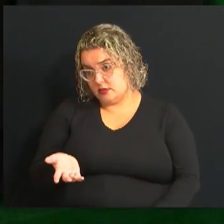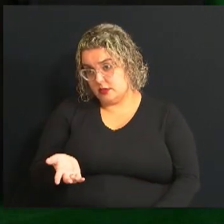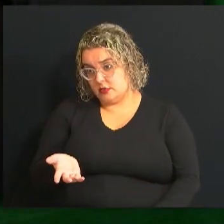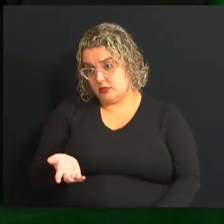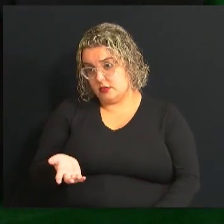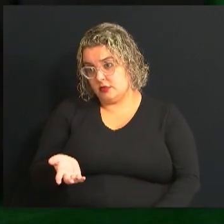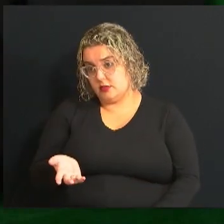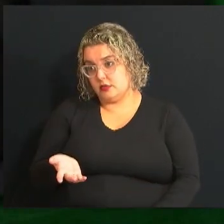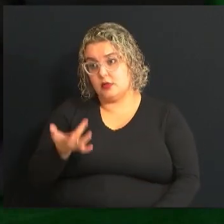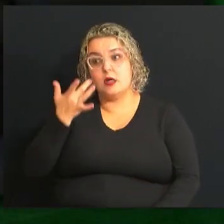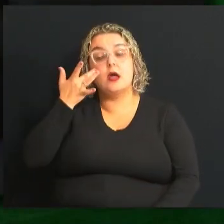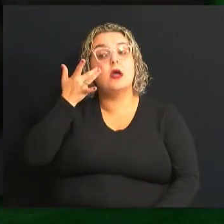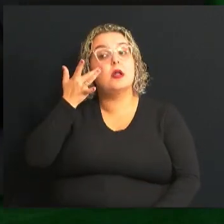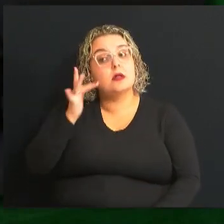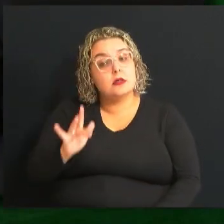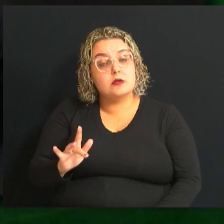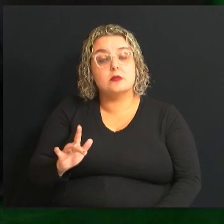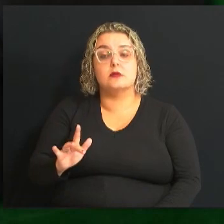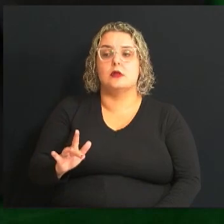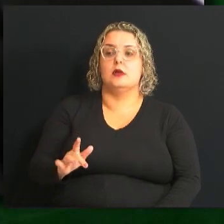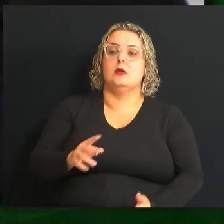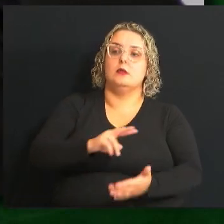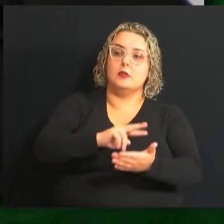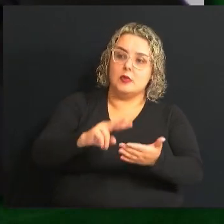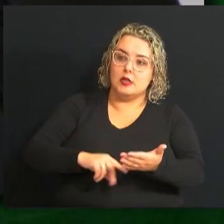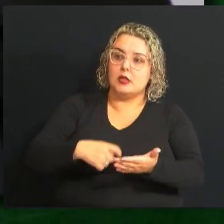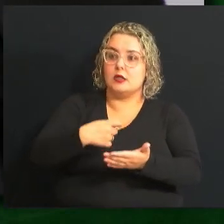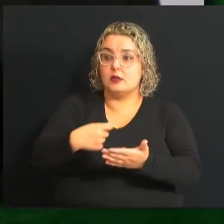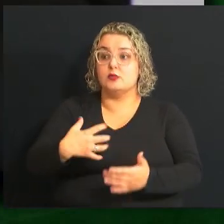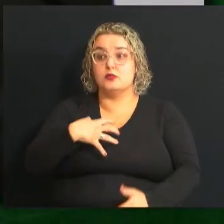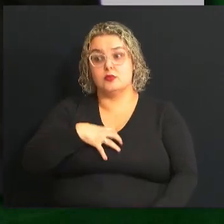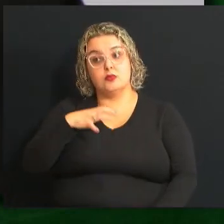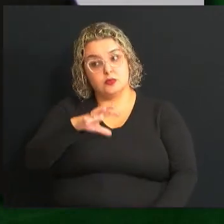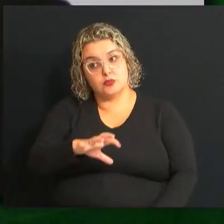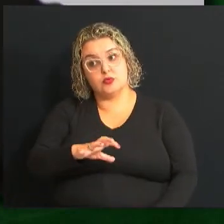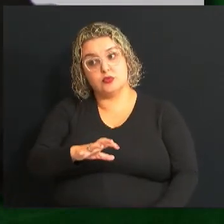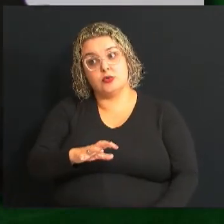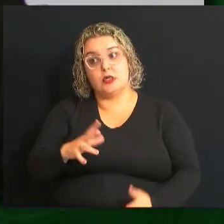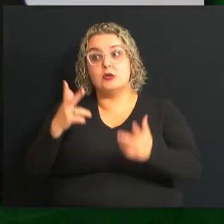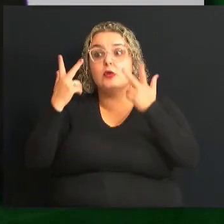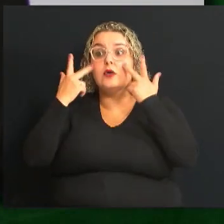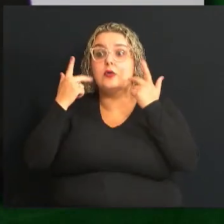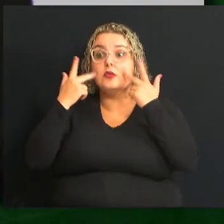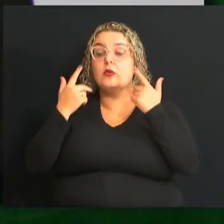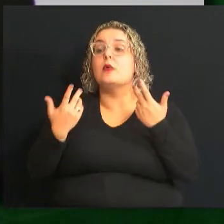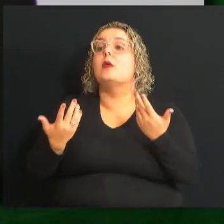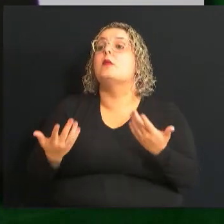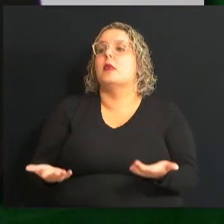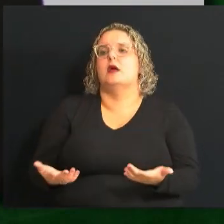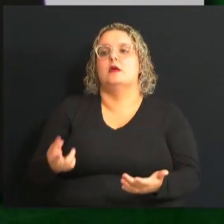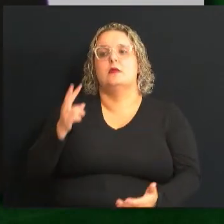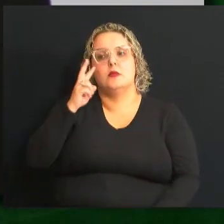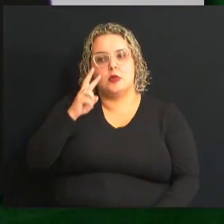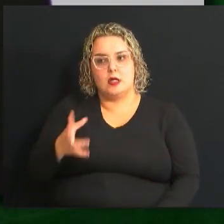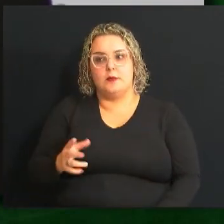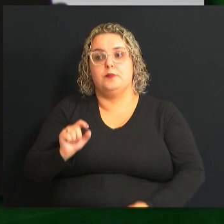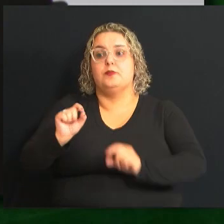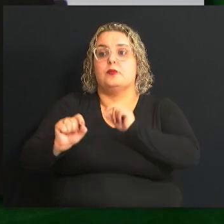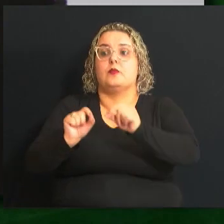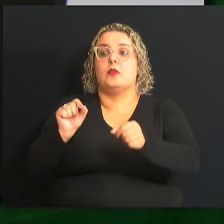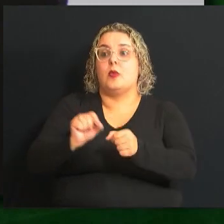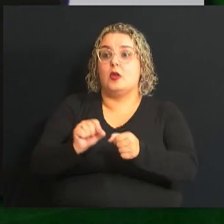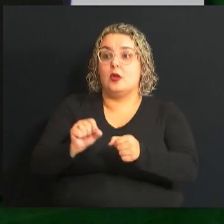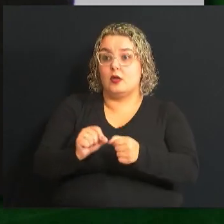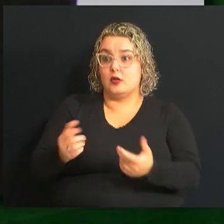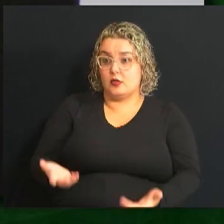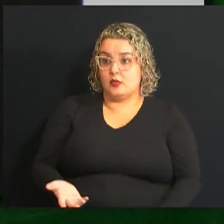sabe ainda ler e escrever da forma convencional, mas, vamos lá, o que que ele faz? Ele conhece